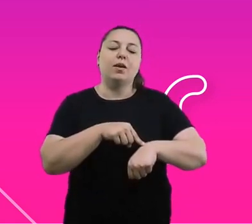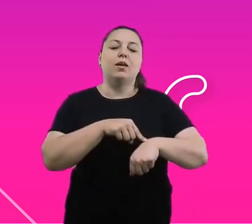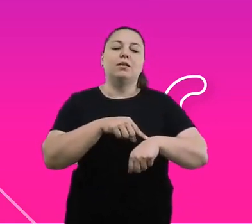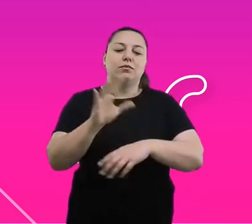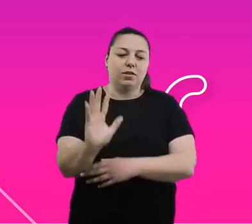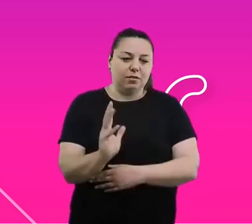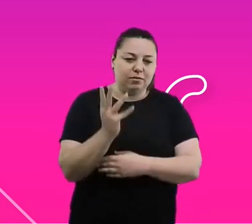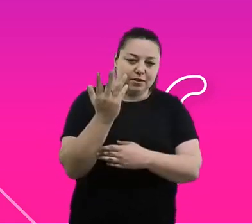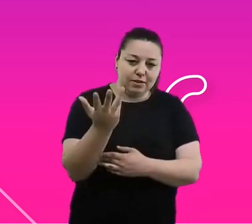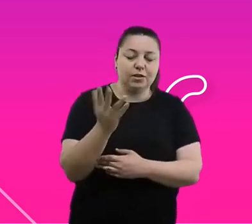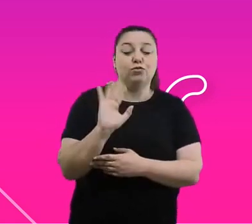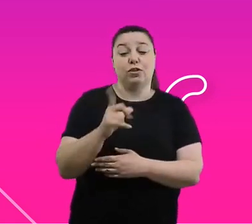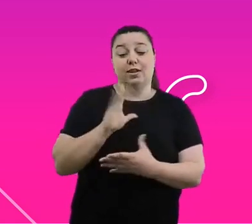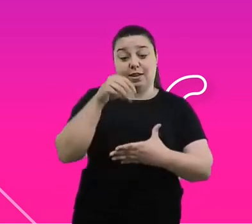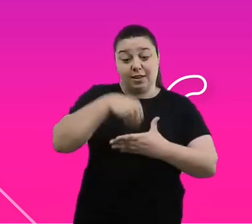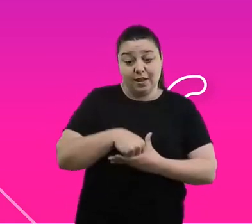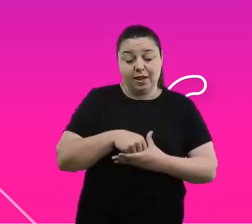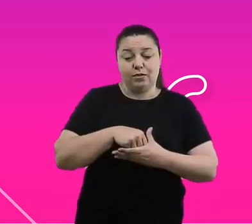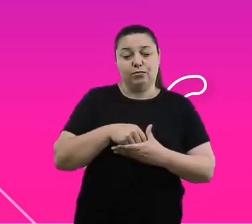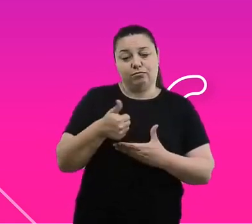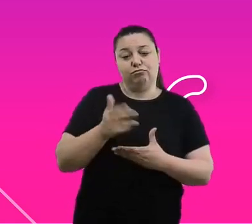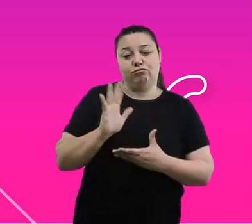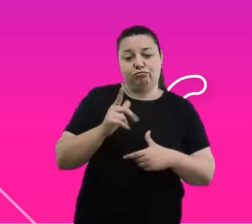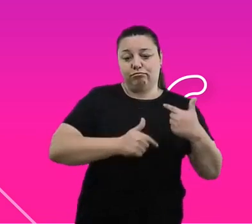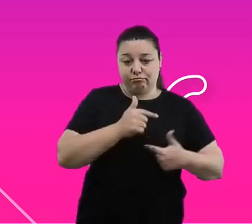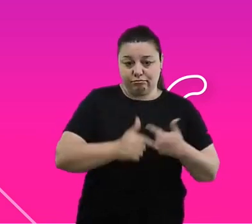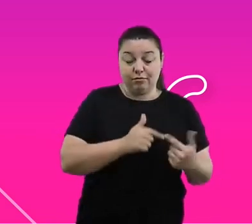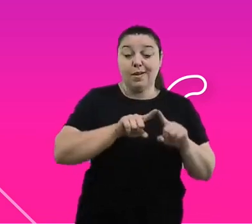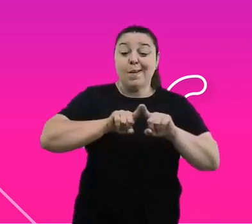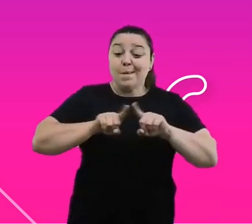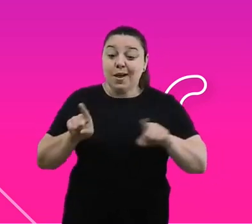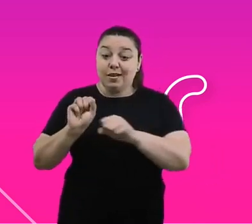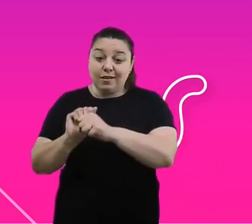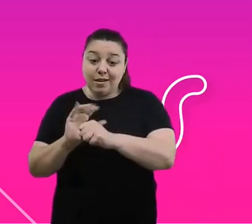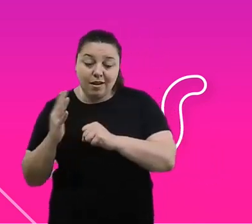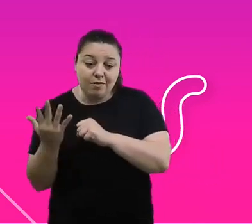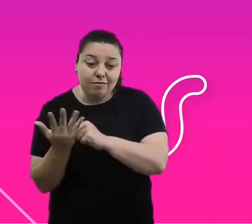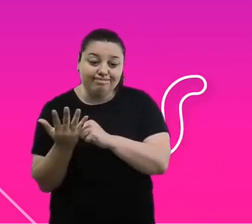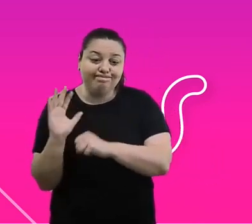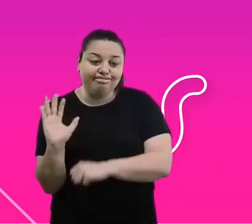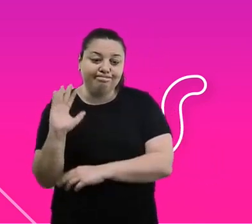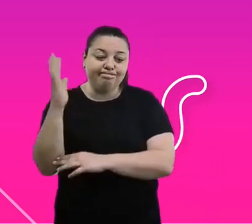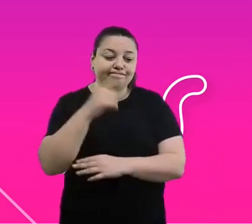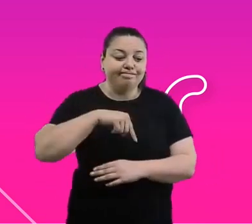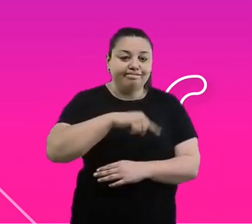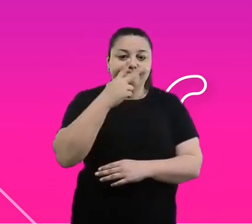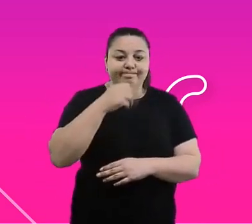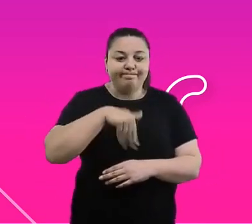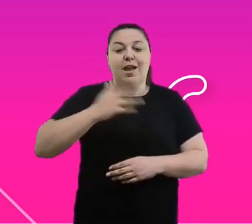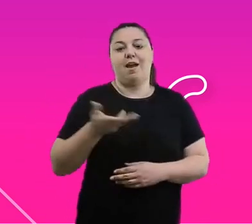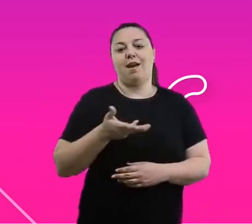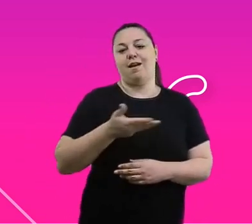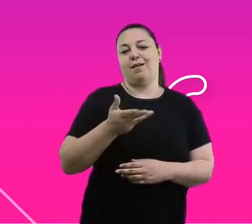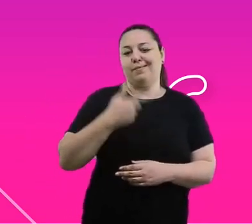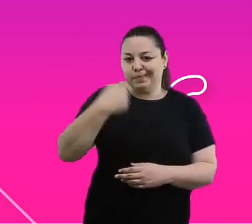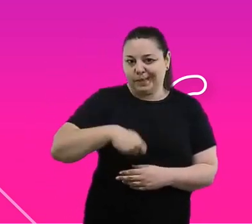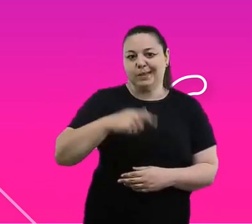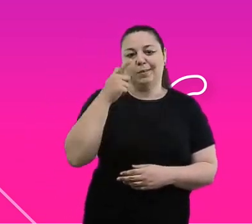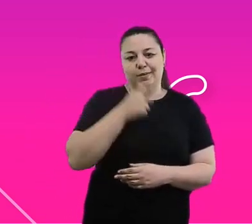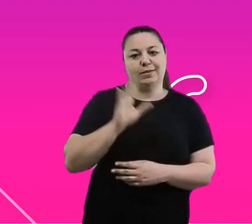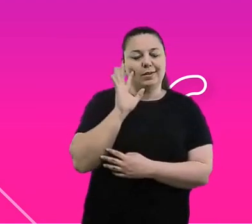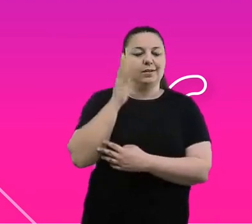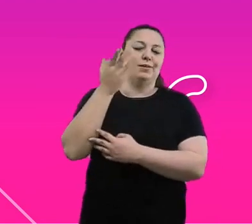a pandemia ela teve um efeito catalisador nisso, ela acelerou todo esse processo. Antes mesmo da primeira confirmação de caso de Covid